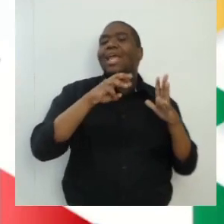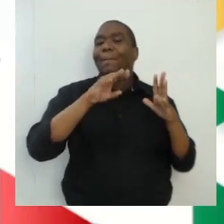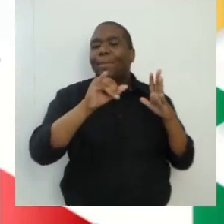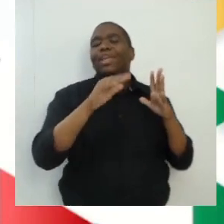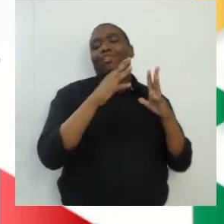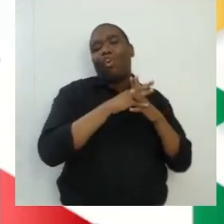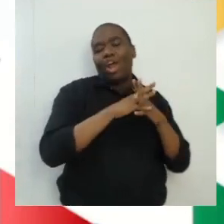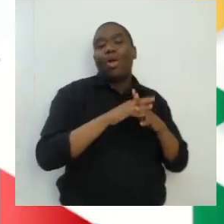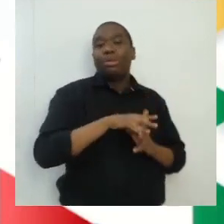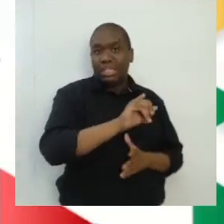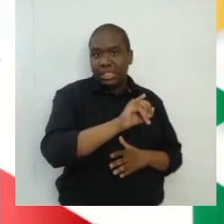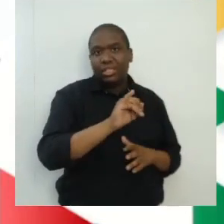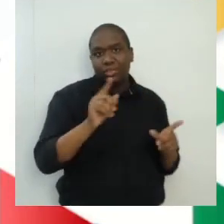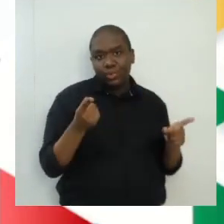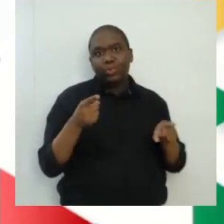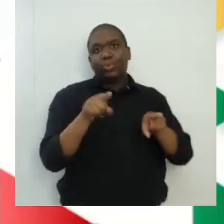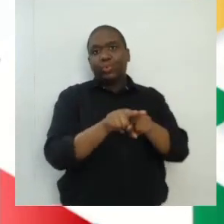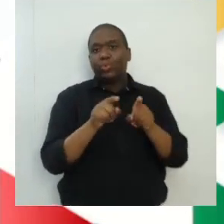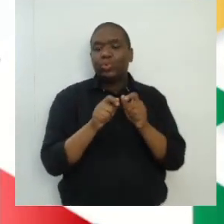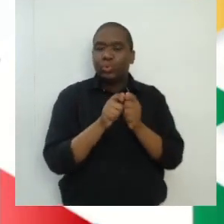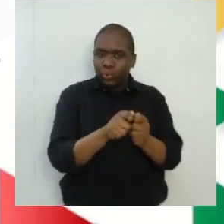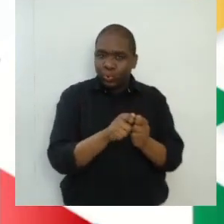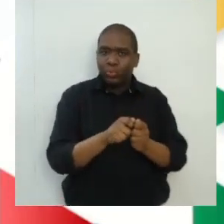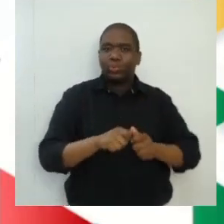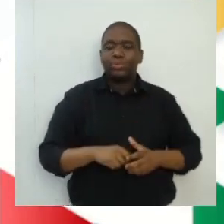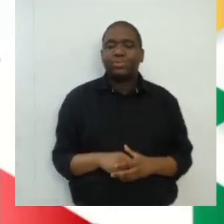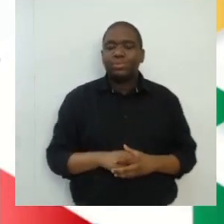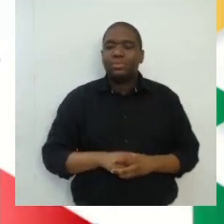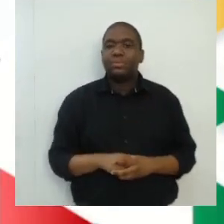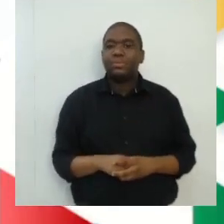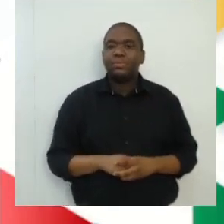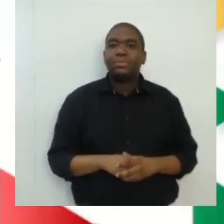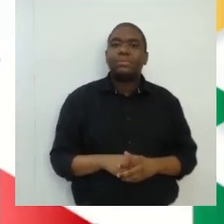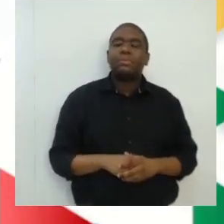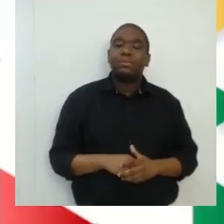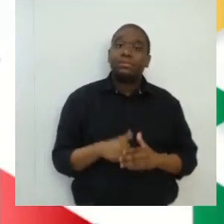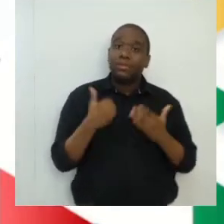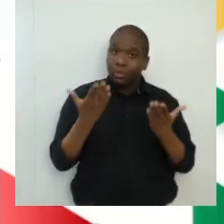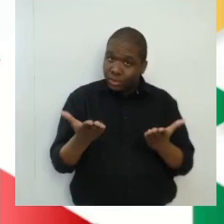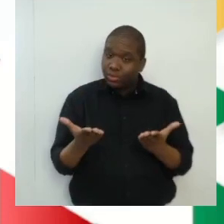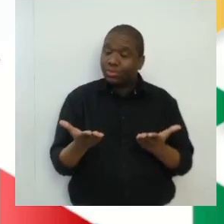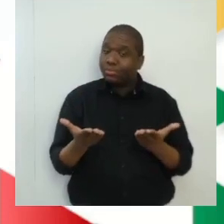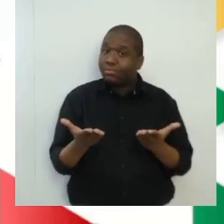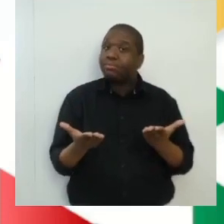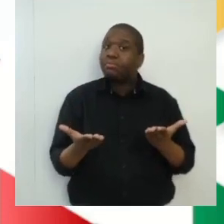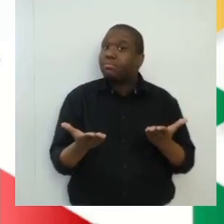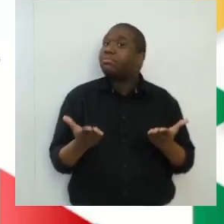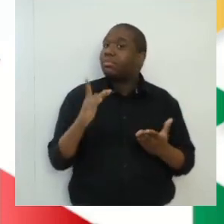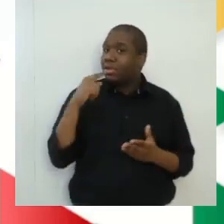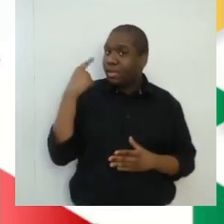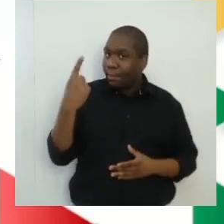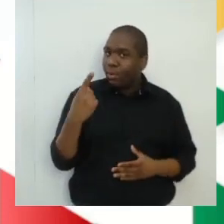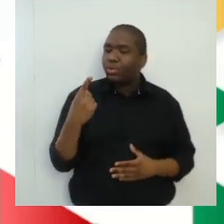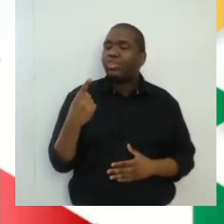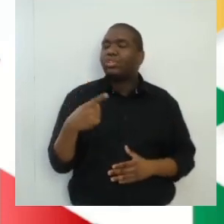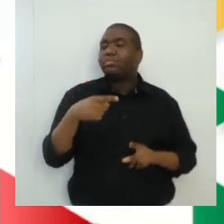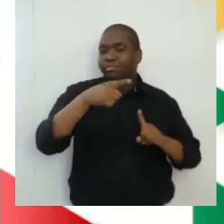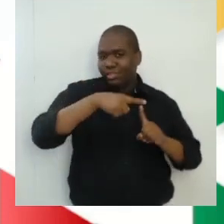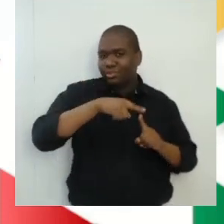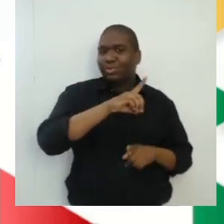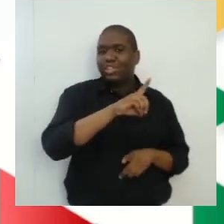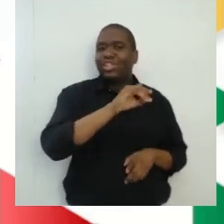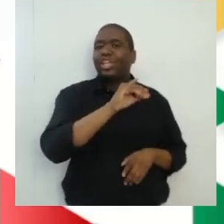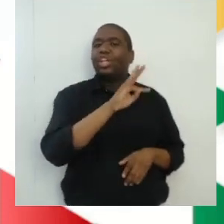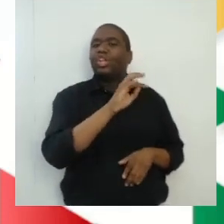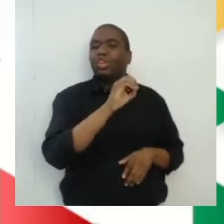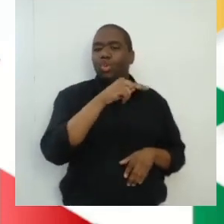Estão vendo? Perdão, esse ditongo decrescente. Nesse caso aqui, logo depois desses ditongos, a